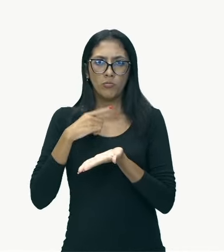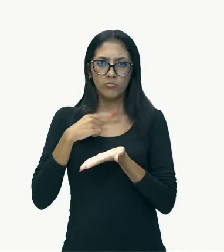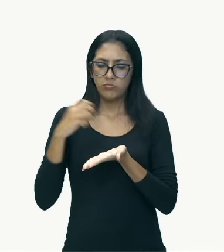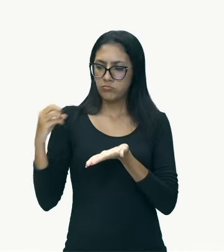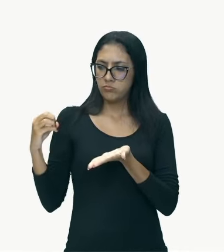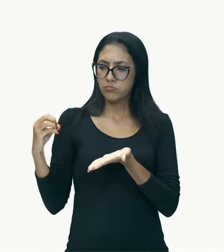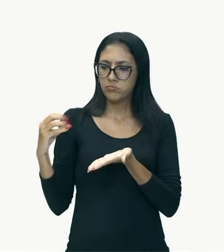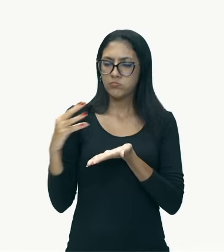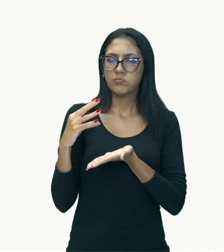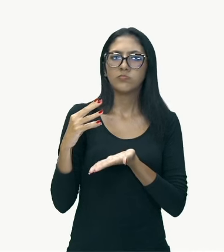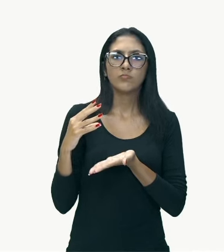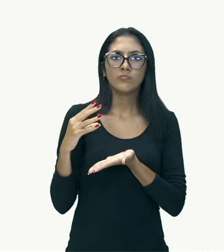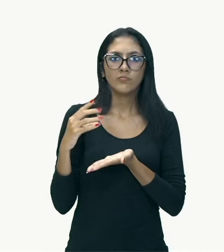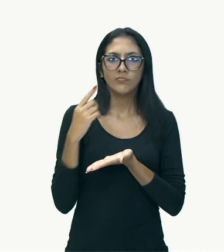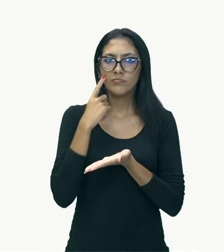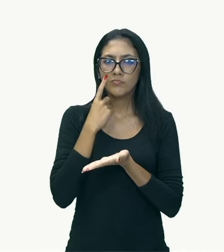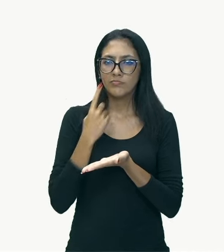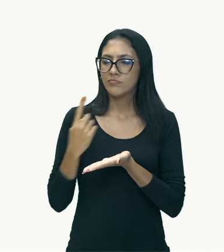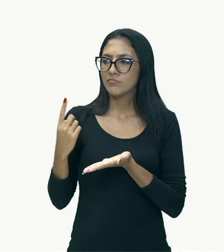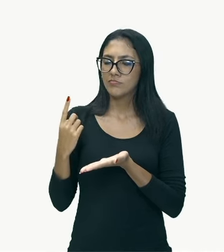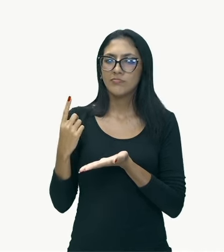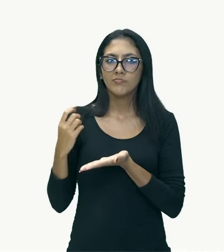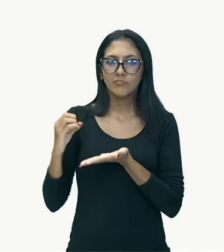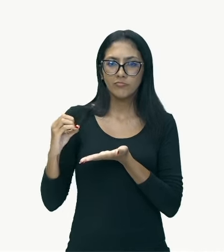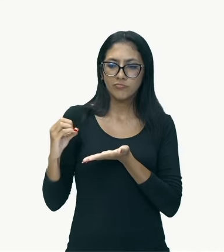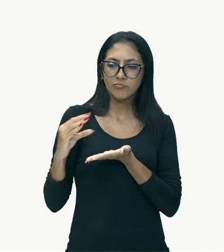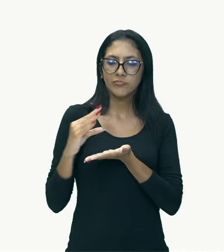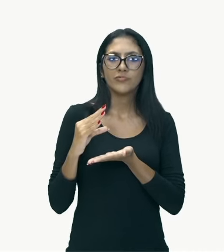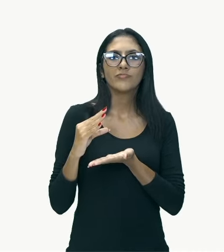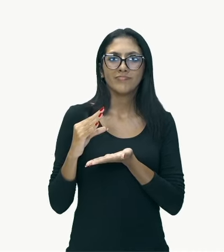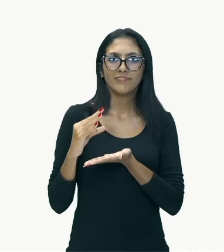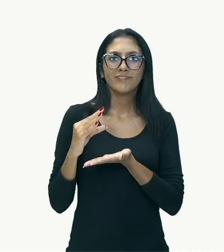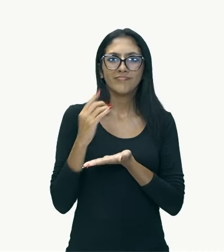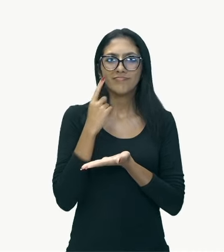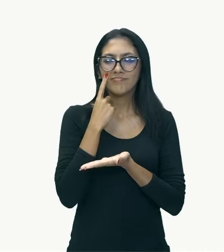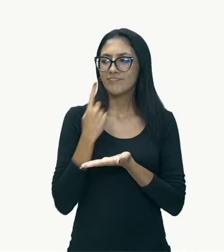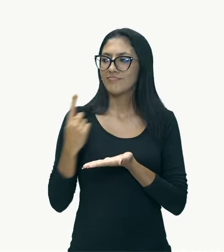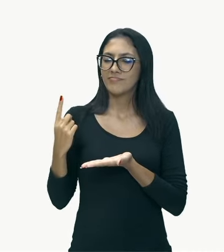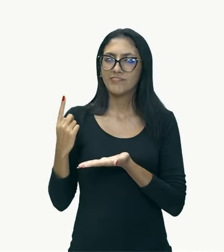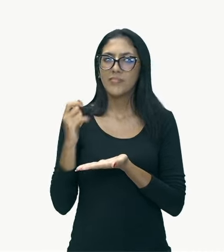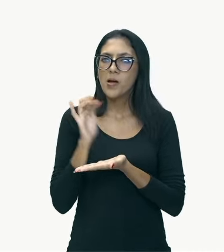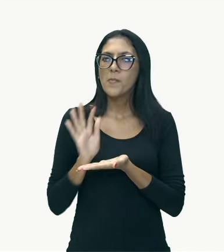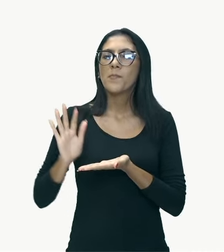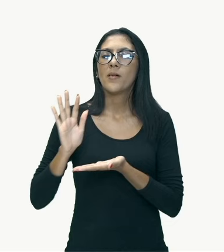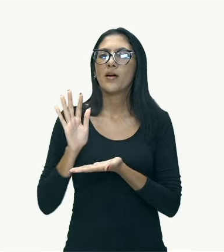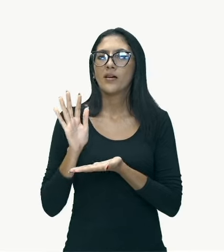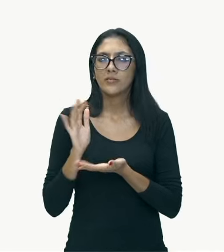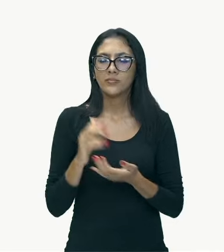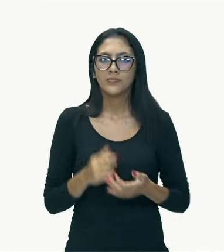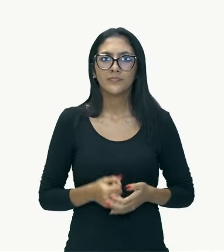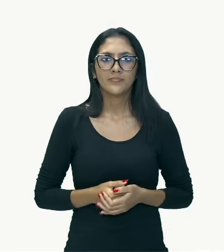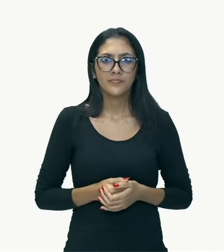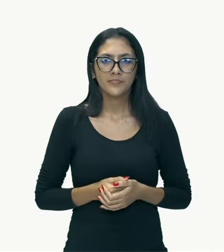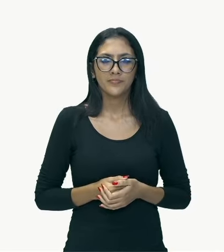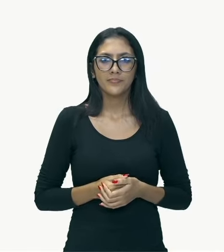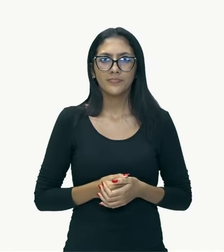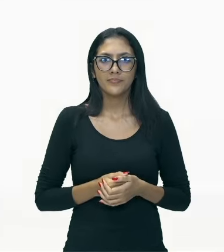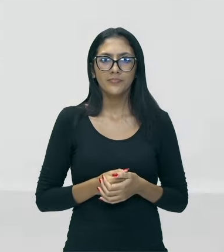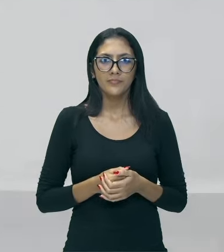pode perceber na segunda ilustração, tá? E aí, para ilustrar